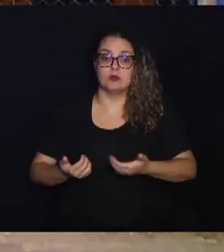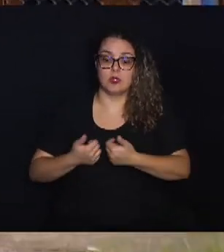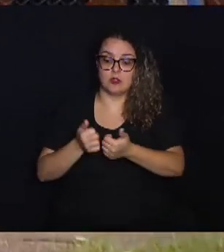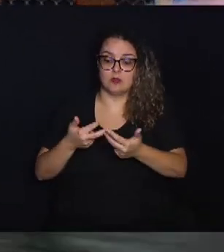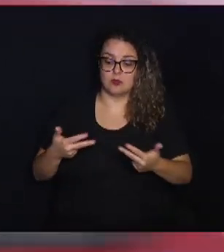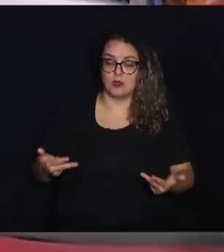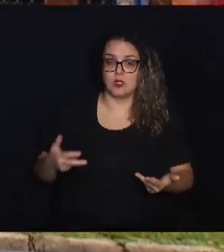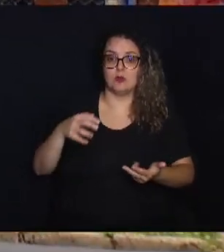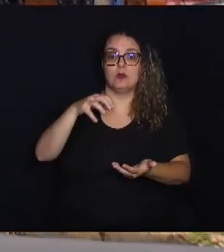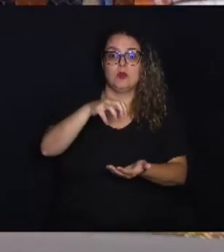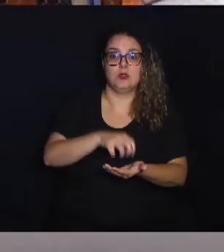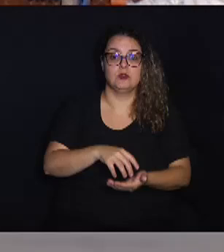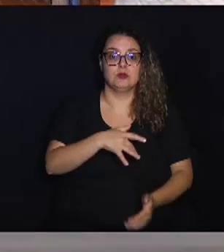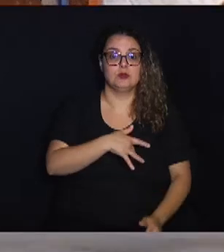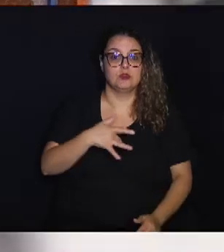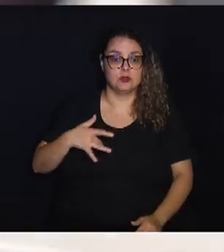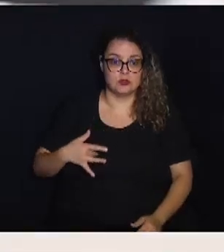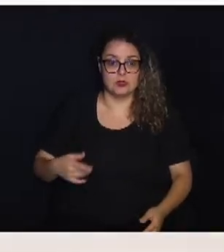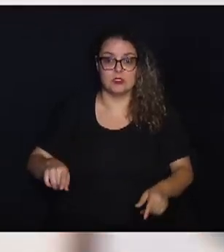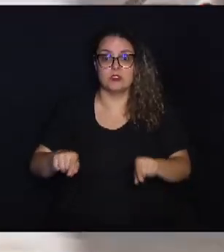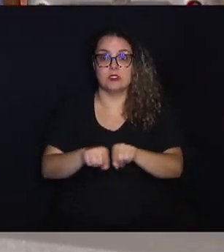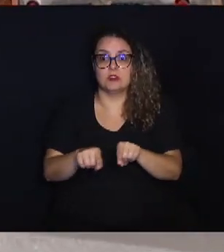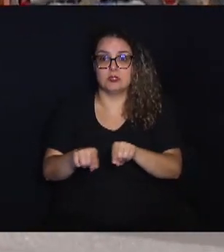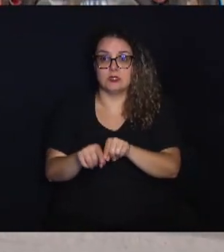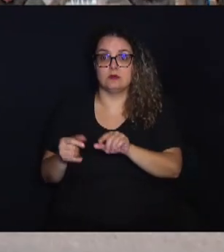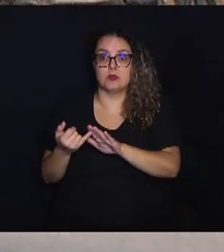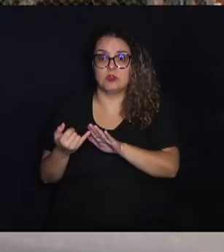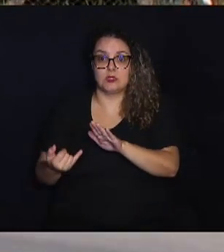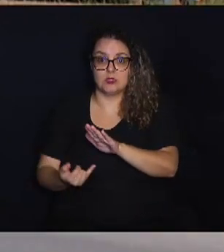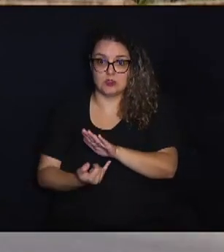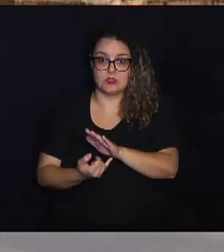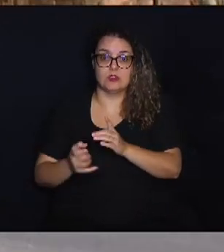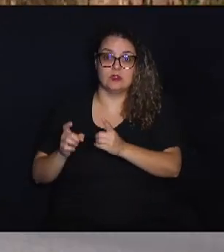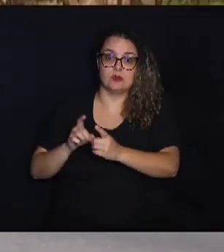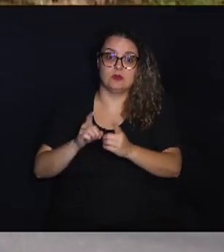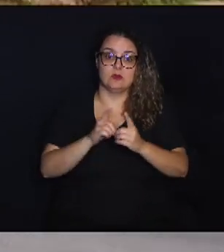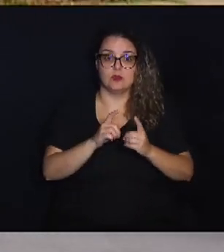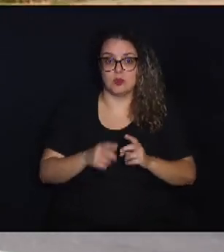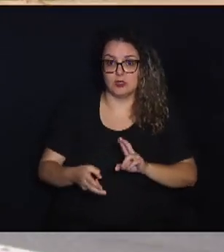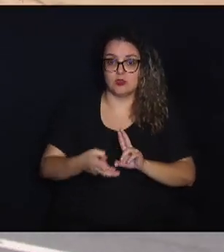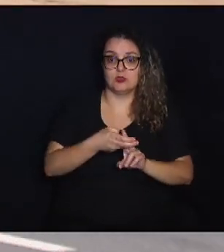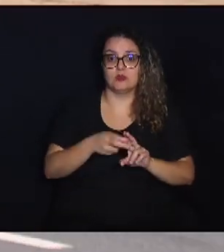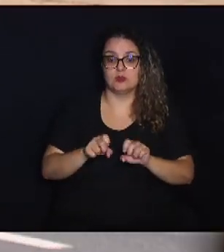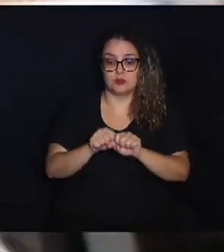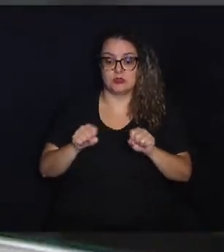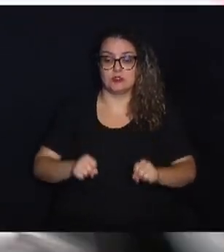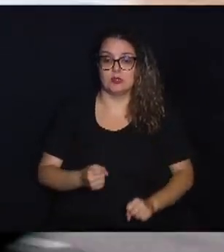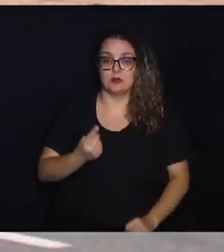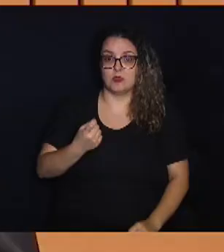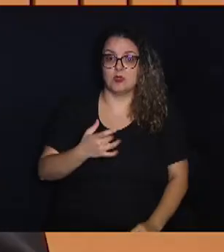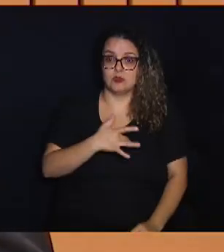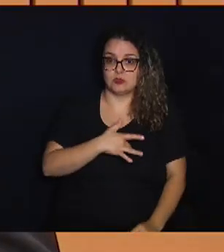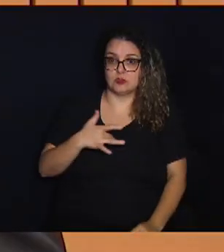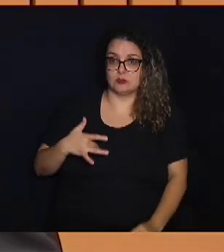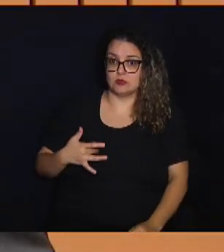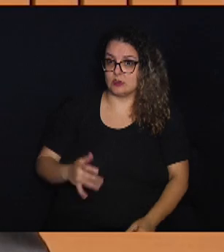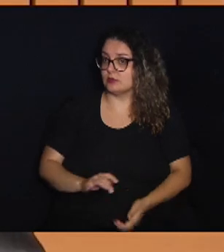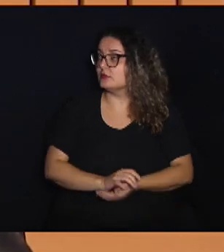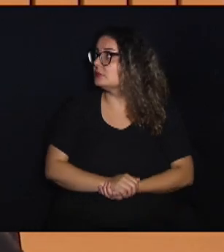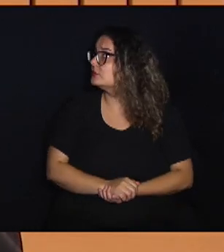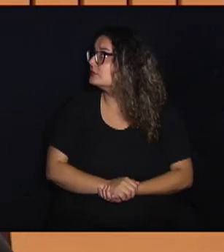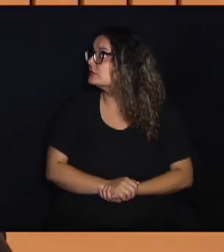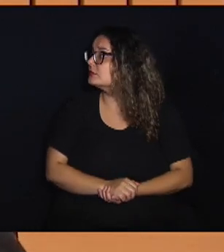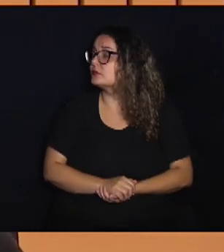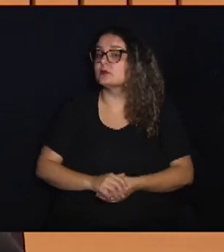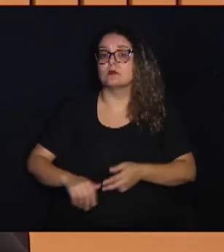para os centros de saúde e para as instituições que atendem pelo SUS, o Sistema Único de Saúde. A atenção básica ela é